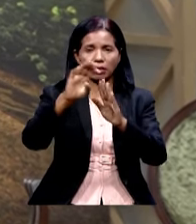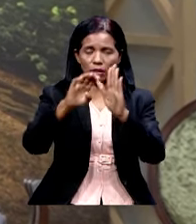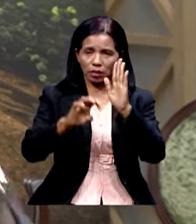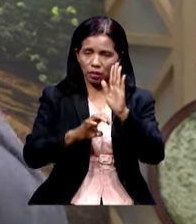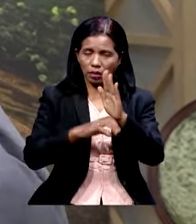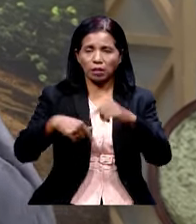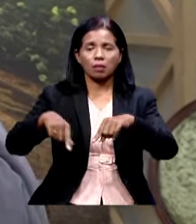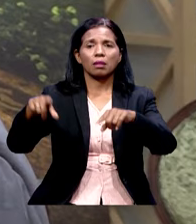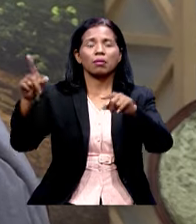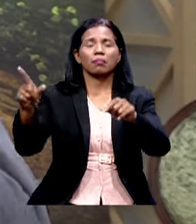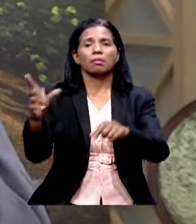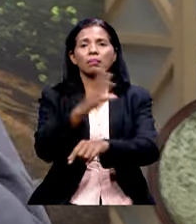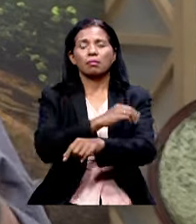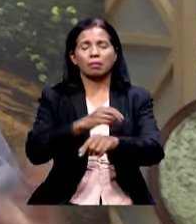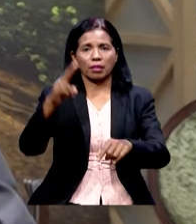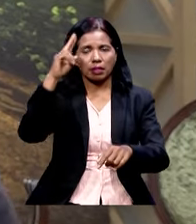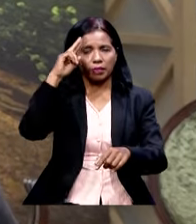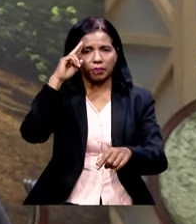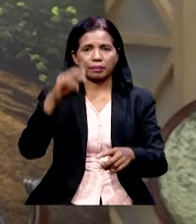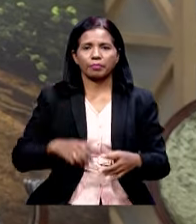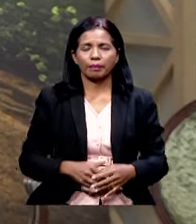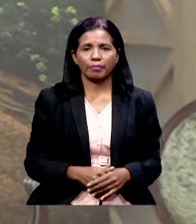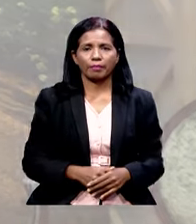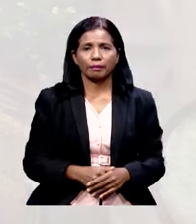Árabes Unidos no Arábia Saudita. Pois,